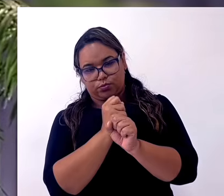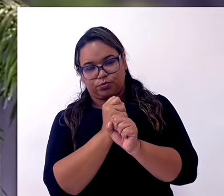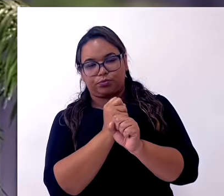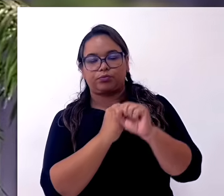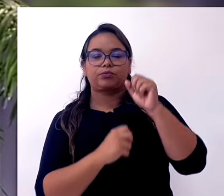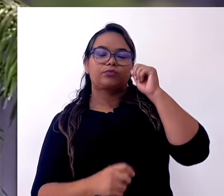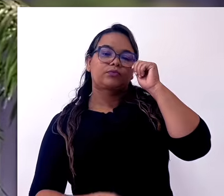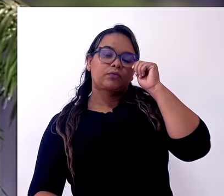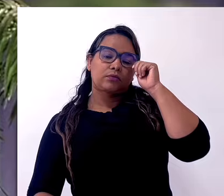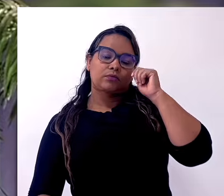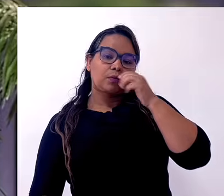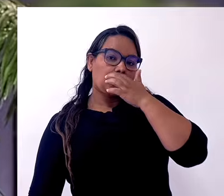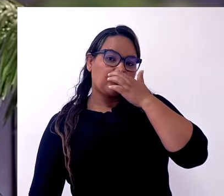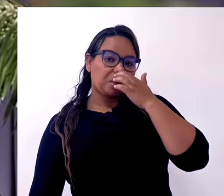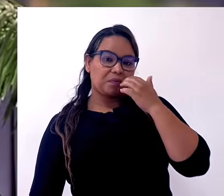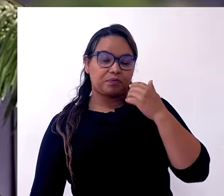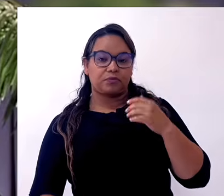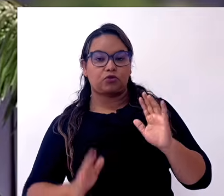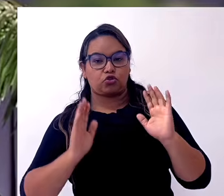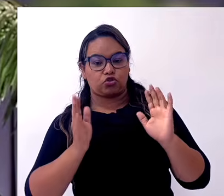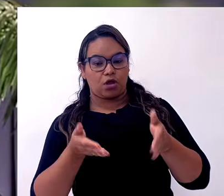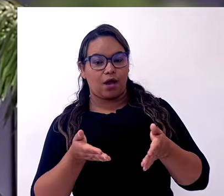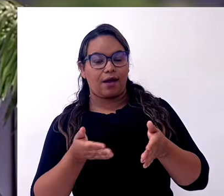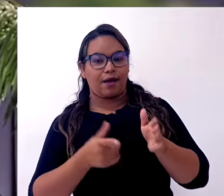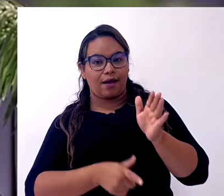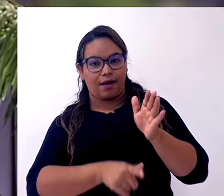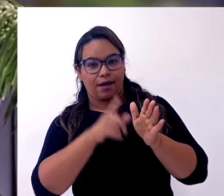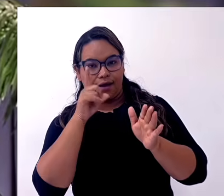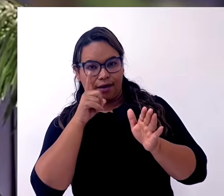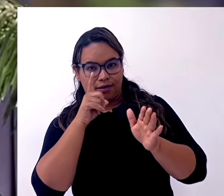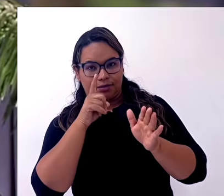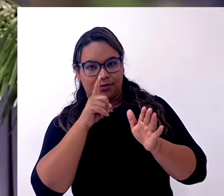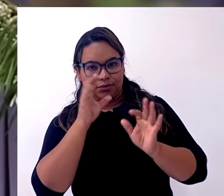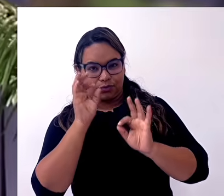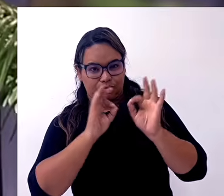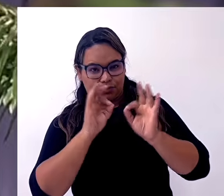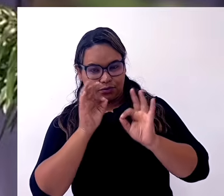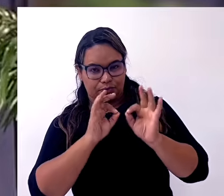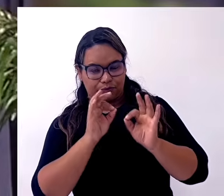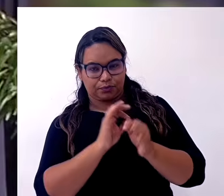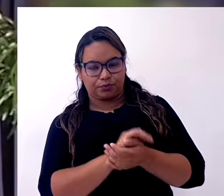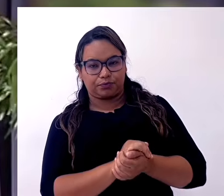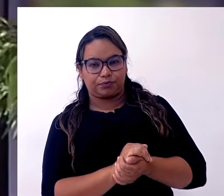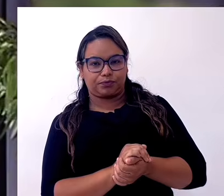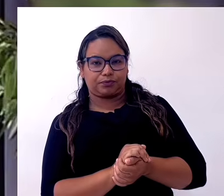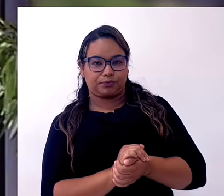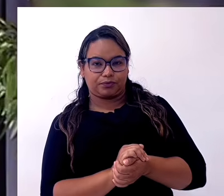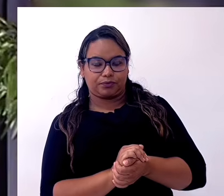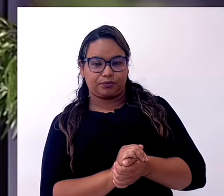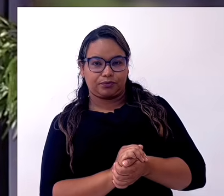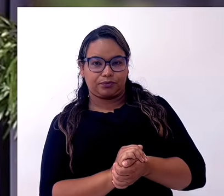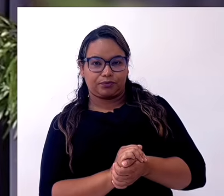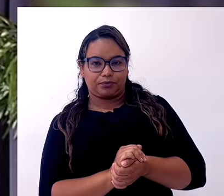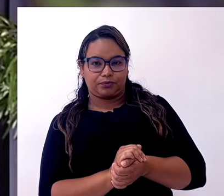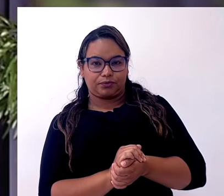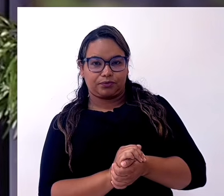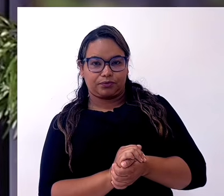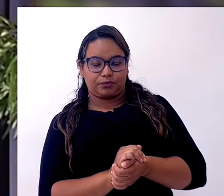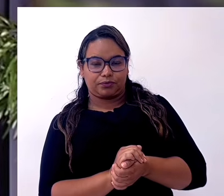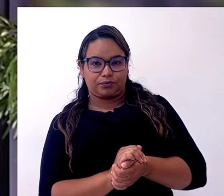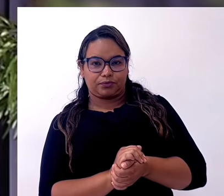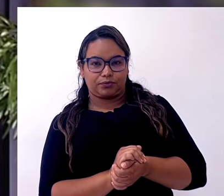caírem. Nós ouvimos que enquanto isso tudo estava acontecendo, o governo americano já tinha decidido quem eram os